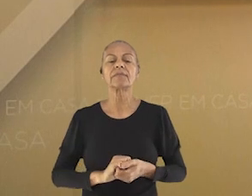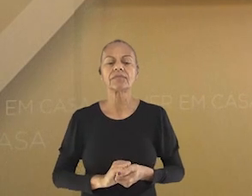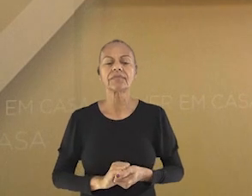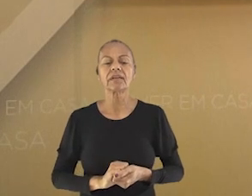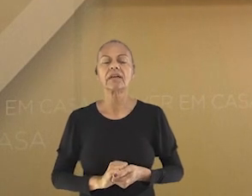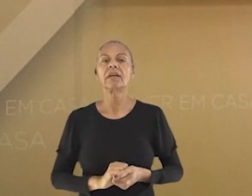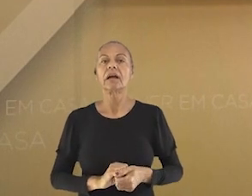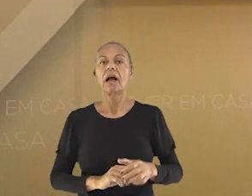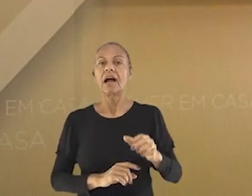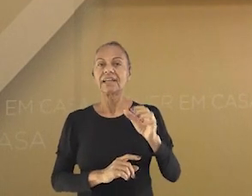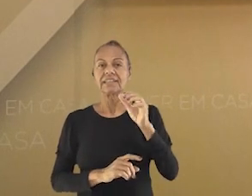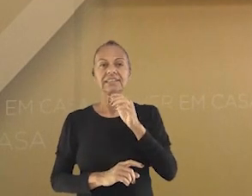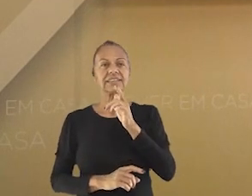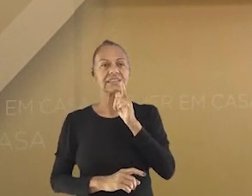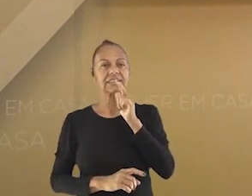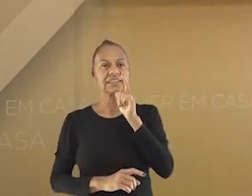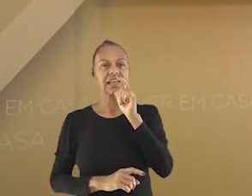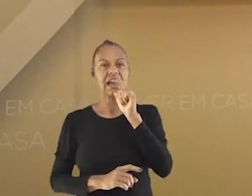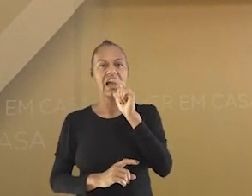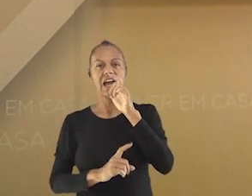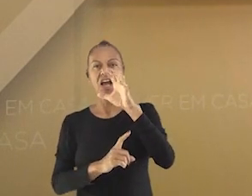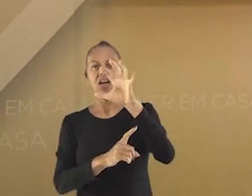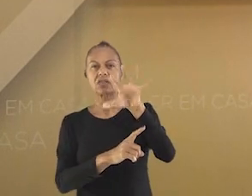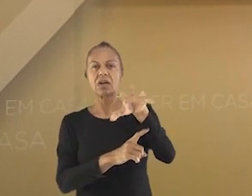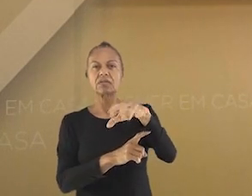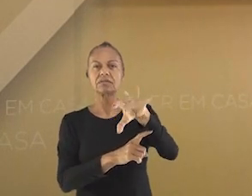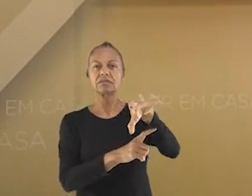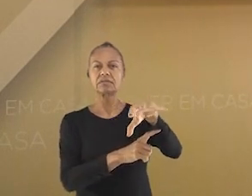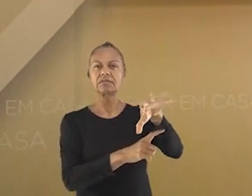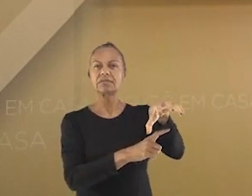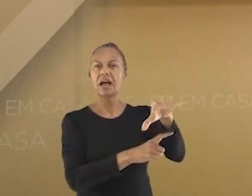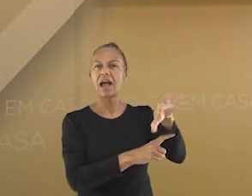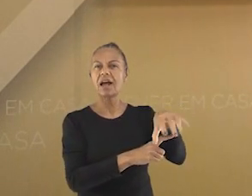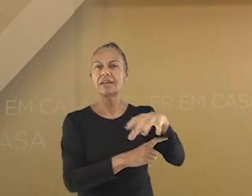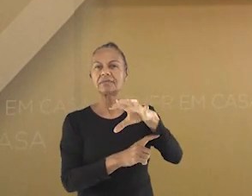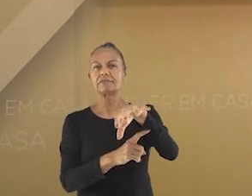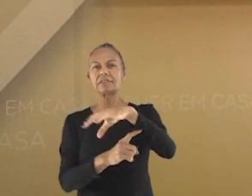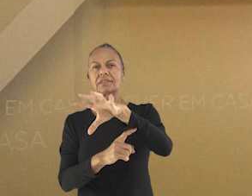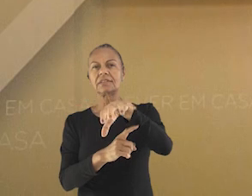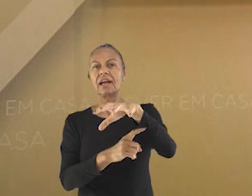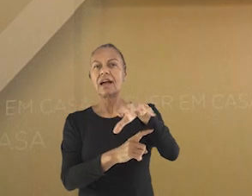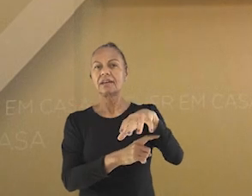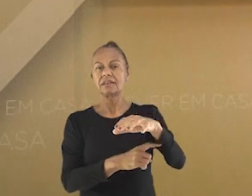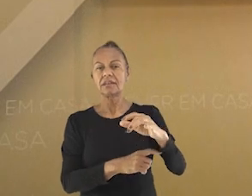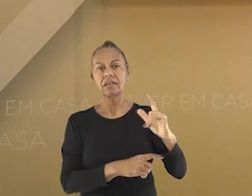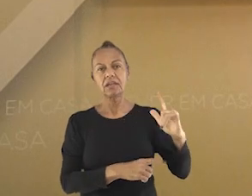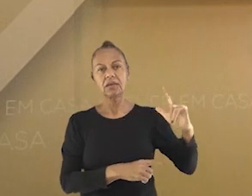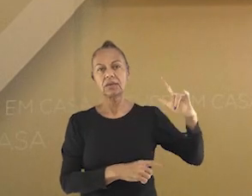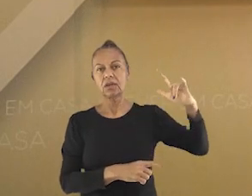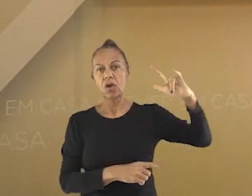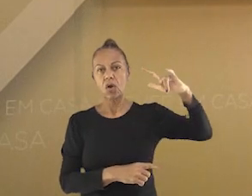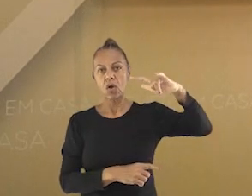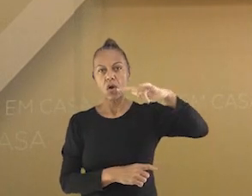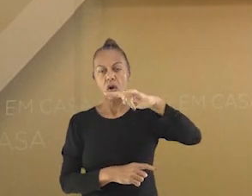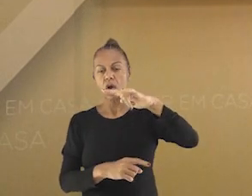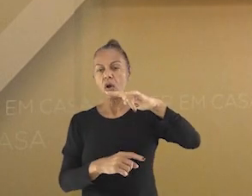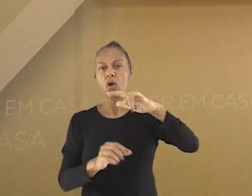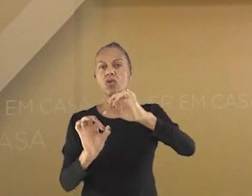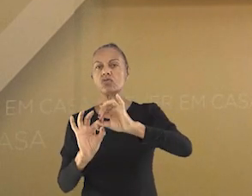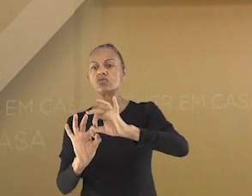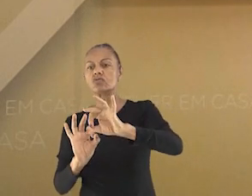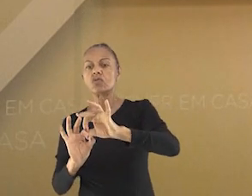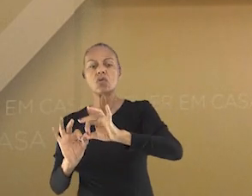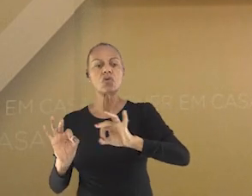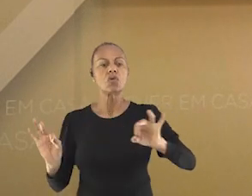na agricultura é para a irrigação. Nesse caso, os drones fazem um levantamento